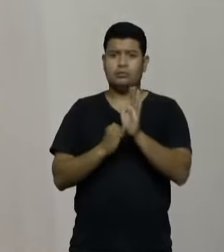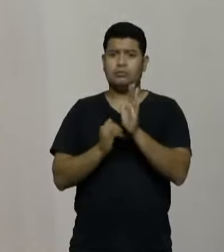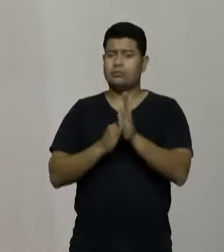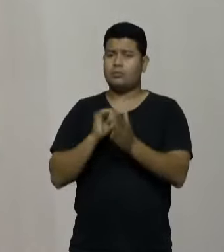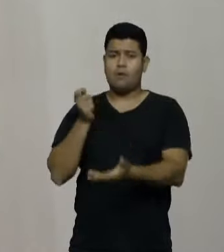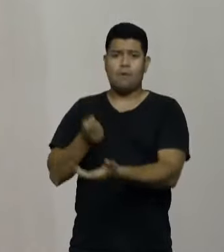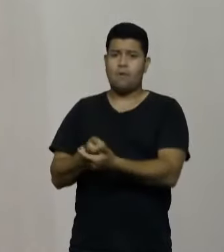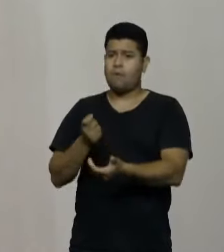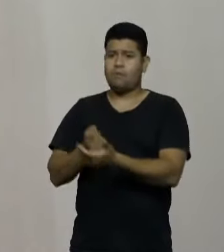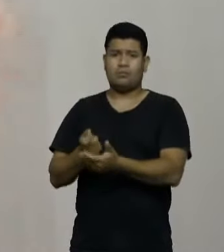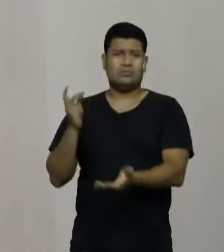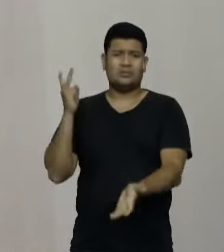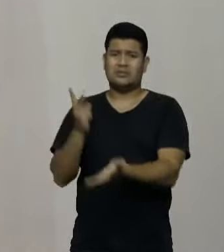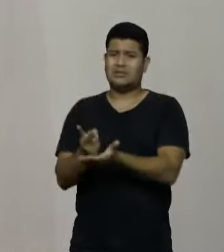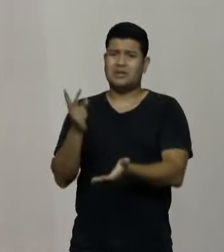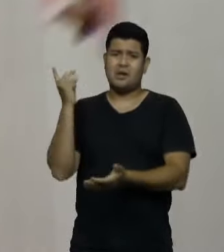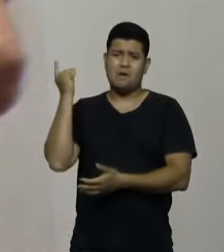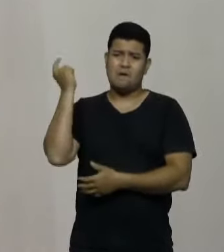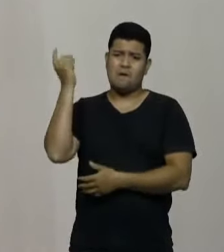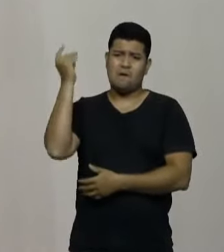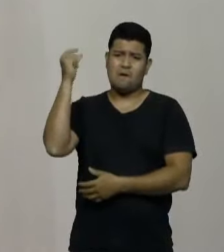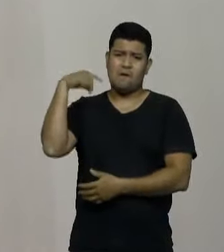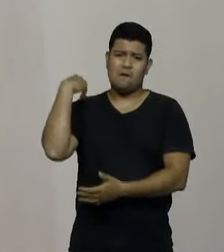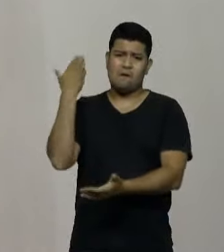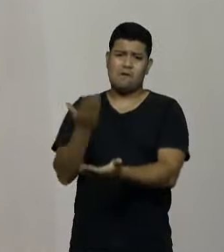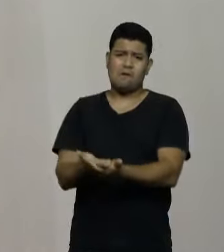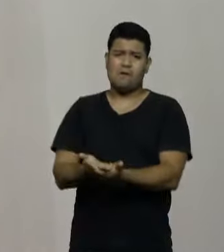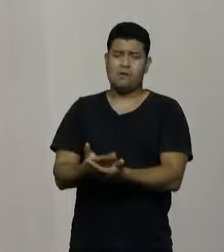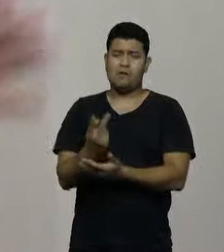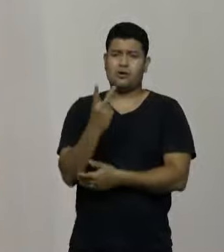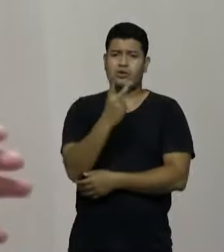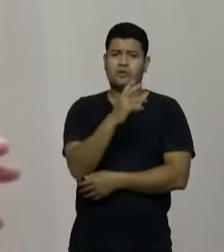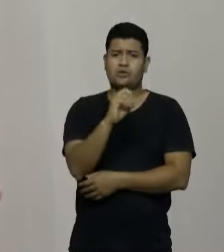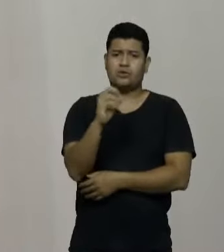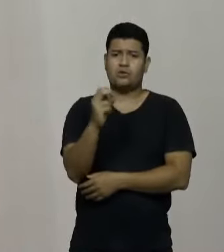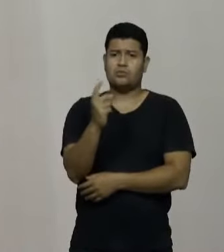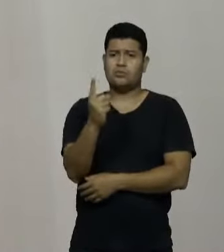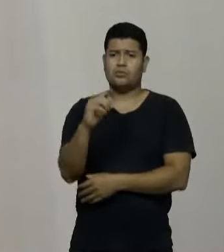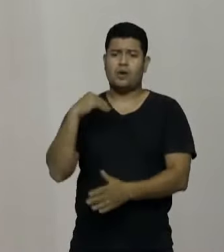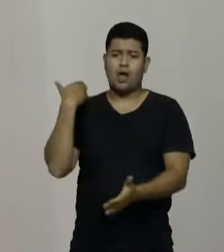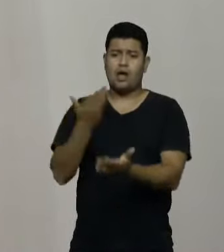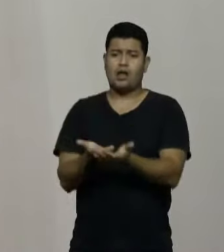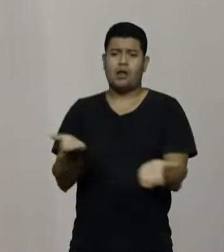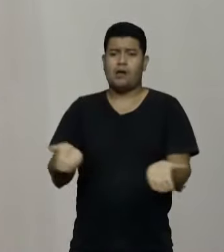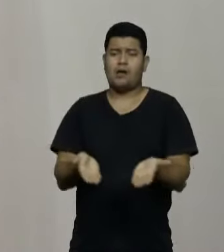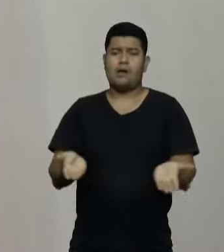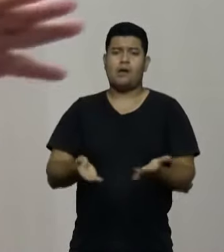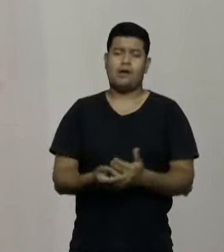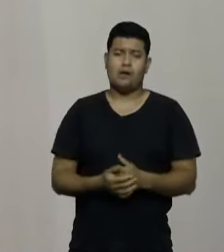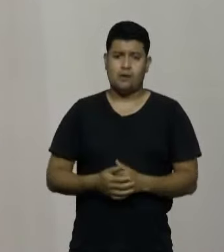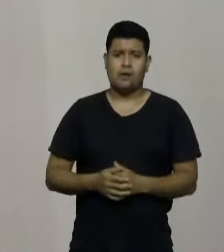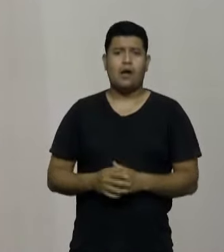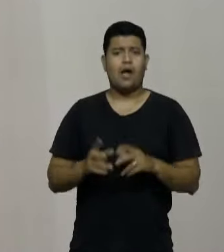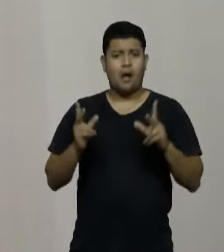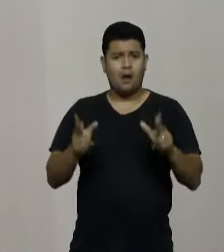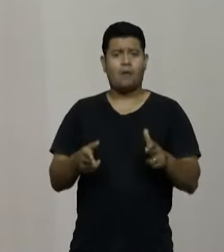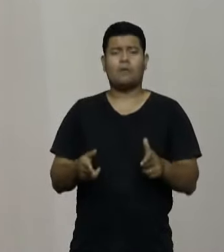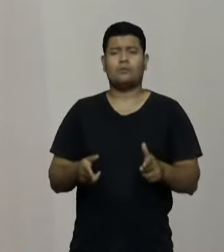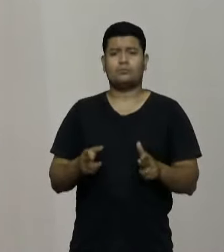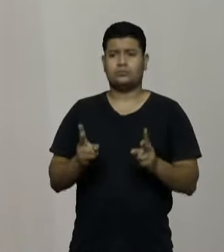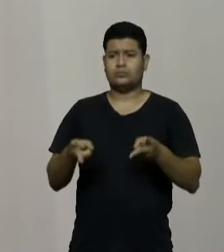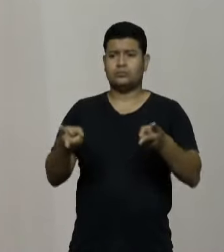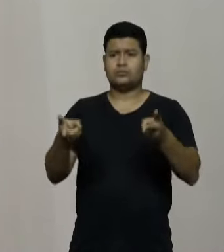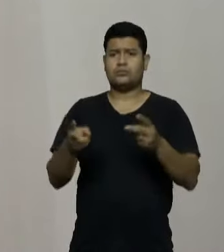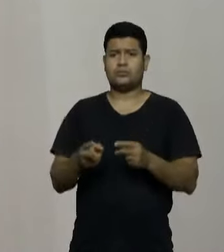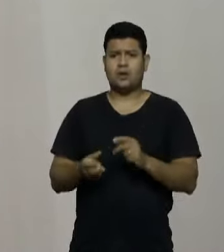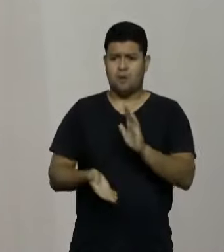foi cobrado, desde 2001, desde bem antes, lá atrás. É o mesmo imposto. O Estado não aumentou o imposto. Vamos